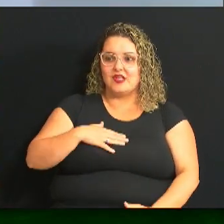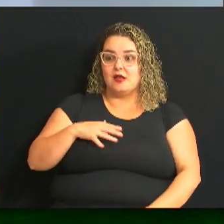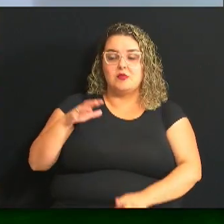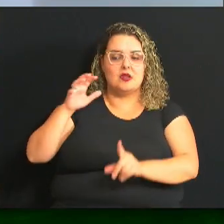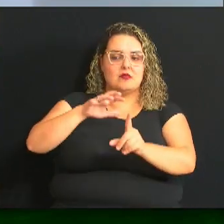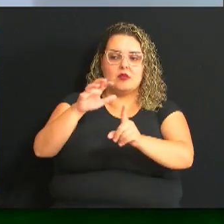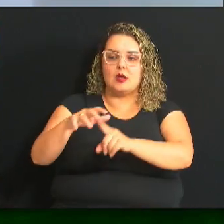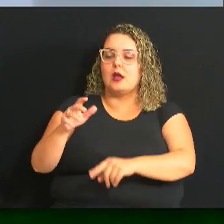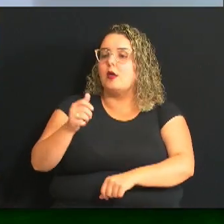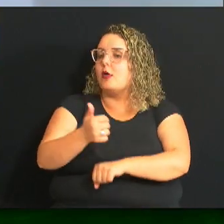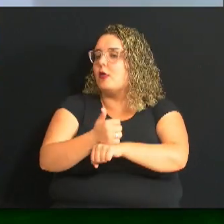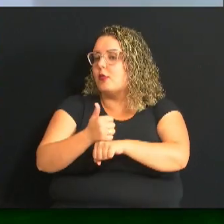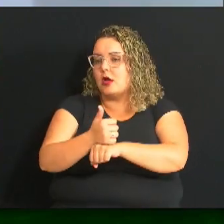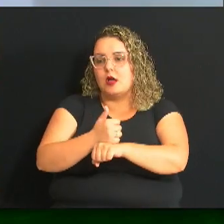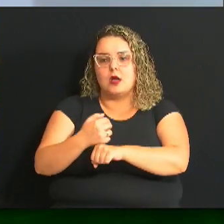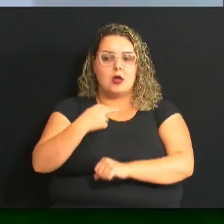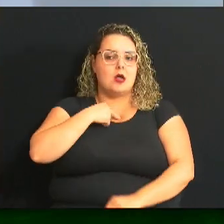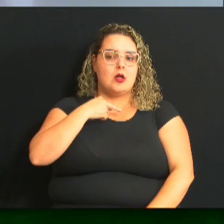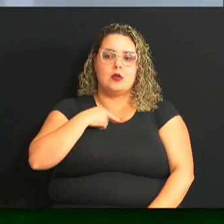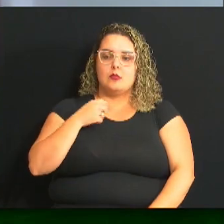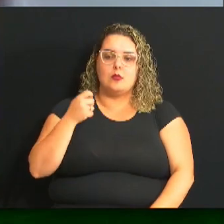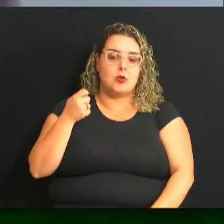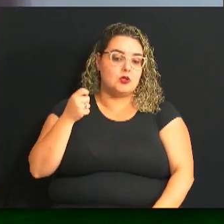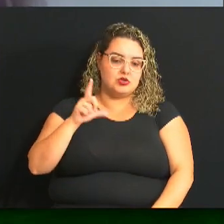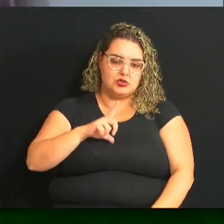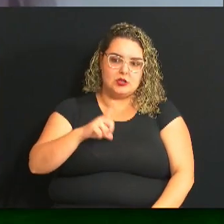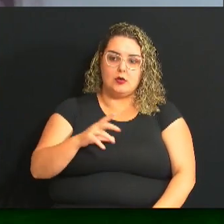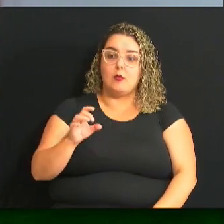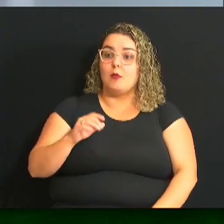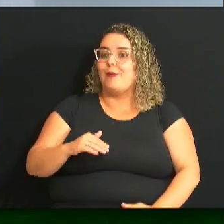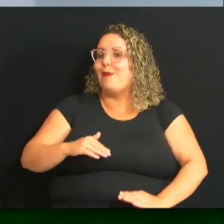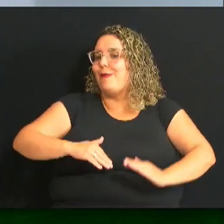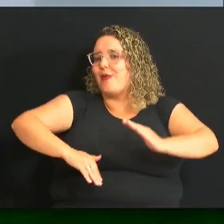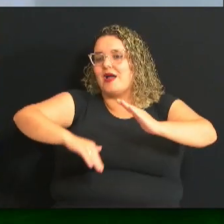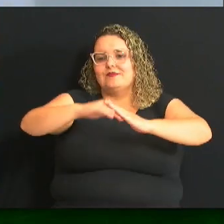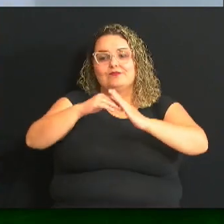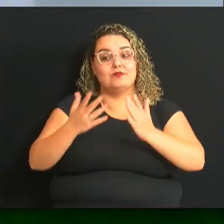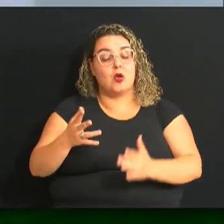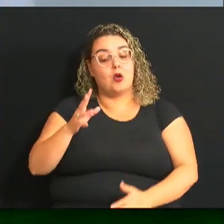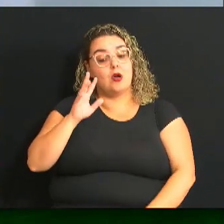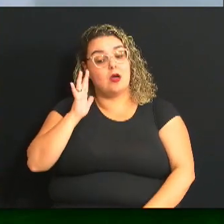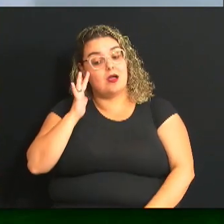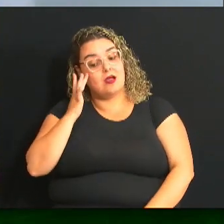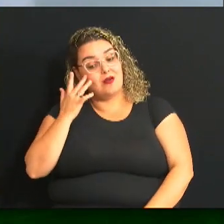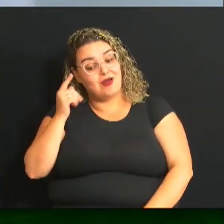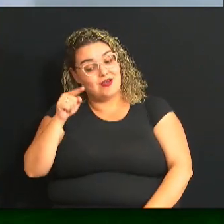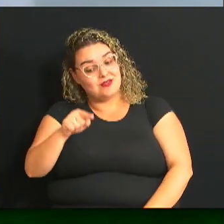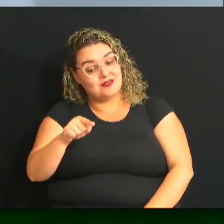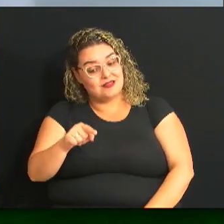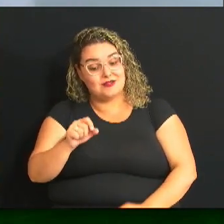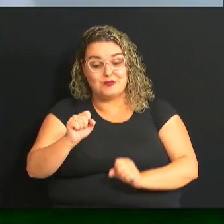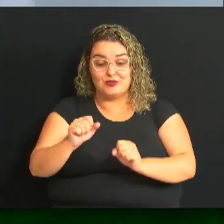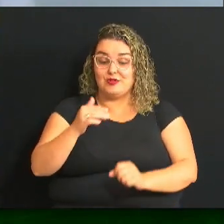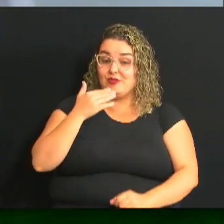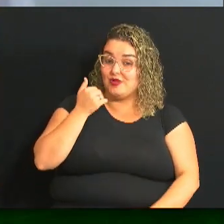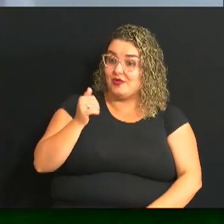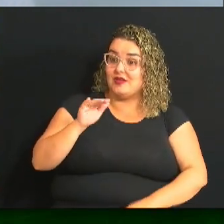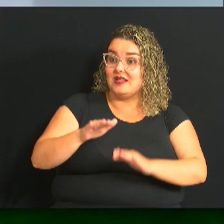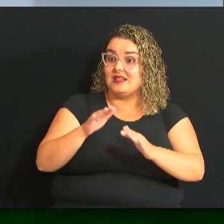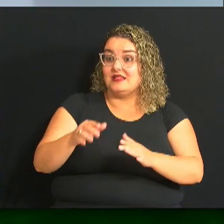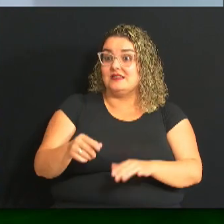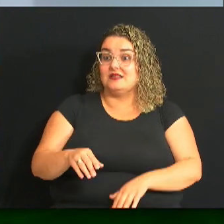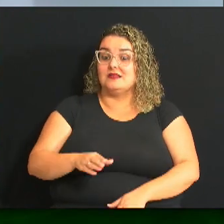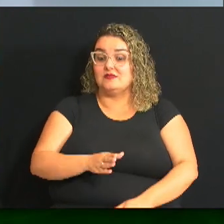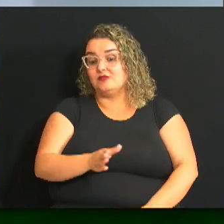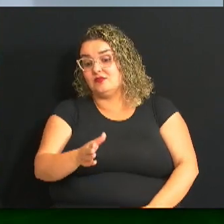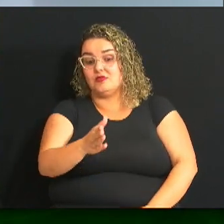como profissional, ela não pode existir. O máximo que eu posso olhar e falar, olha, eu acho que isso aqui poderia ser melhor, talvez se vocês fossem por outro